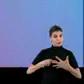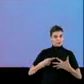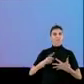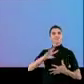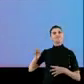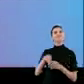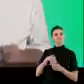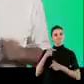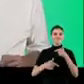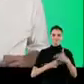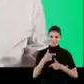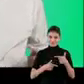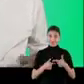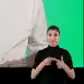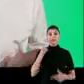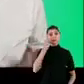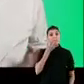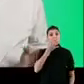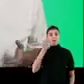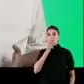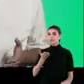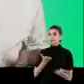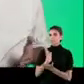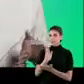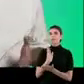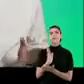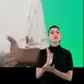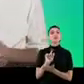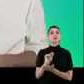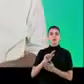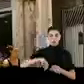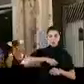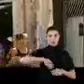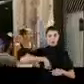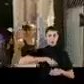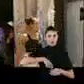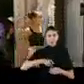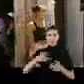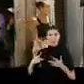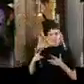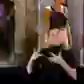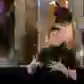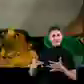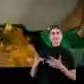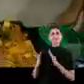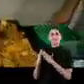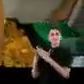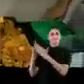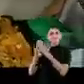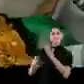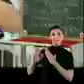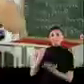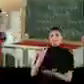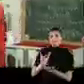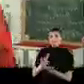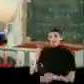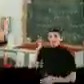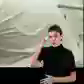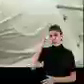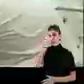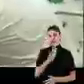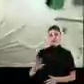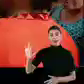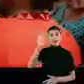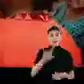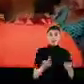pessoal faz parte desse trabalho como deputado federal eu aprovei o projeto das cozinhas solidárias essa já é uma realidade nas periferias de São Paulo e vai ser